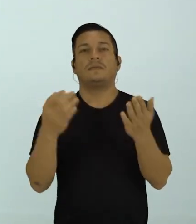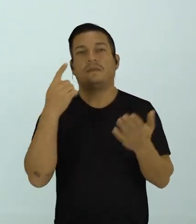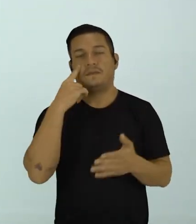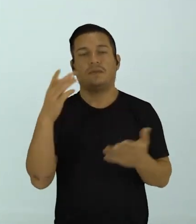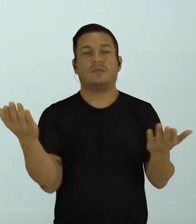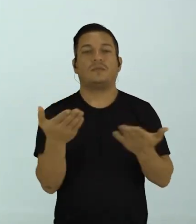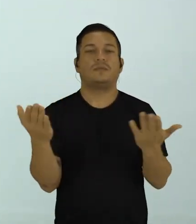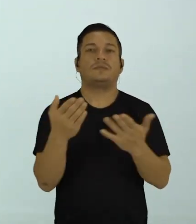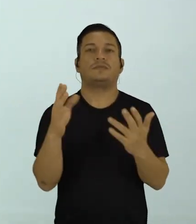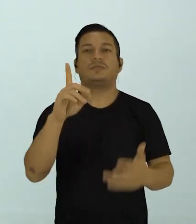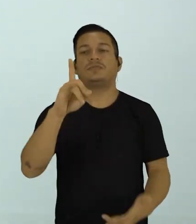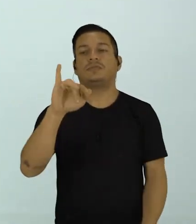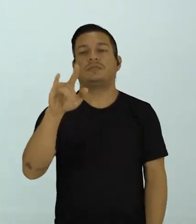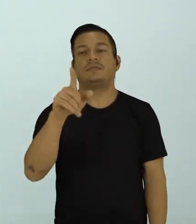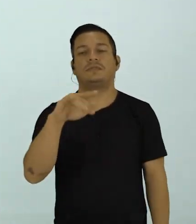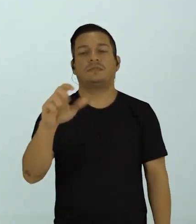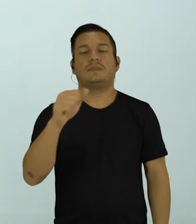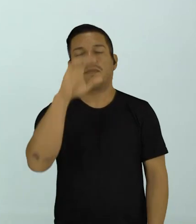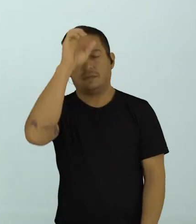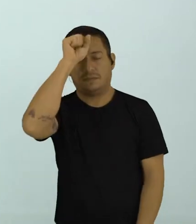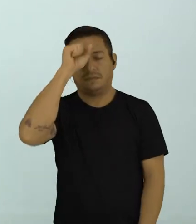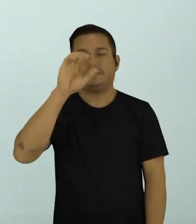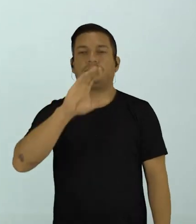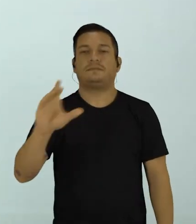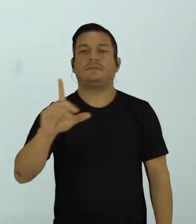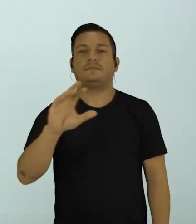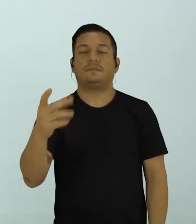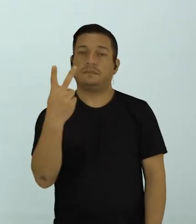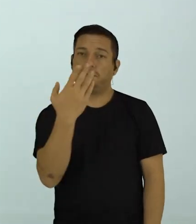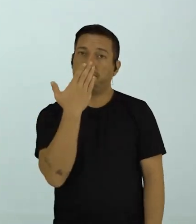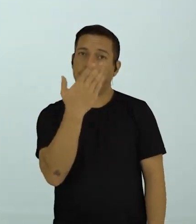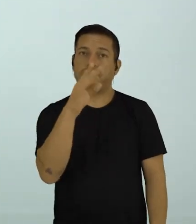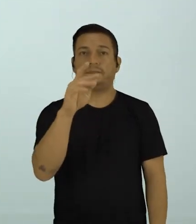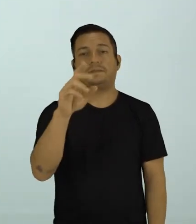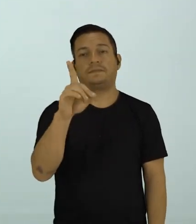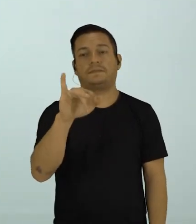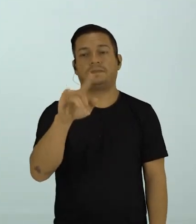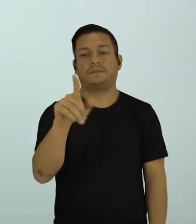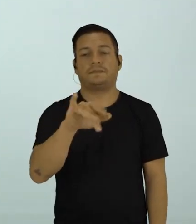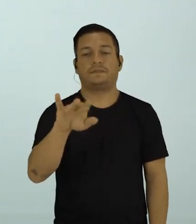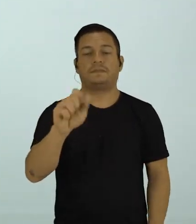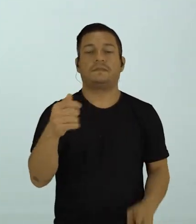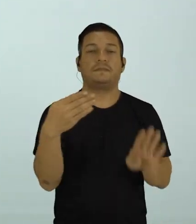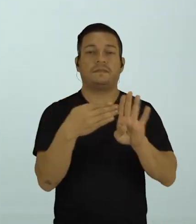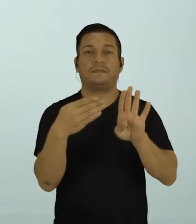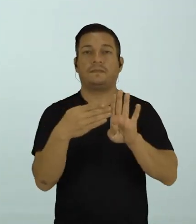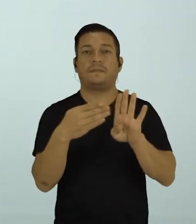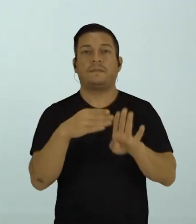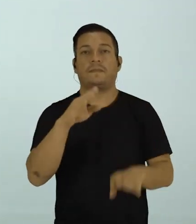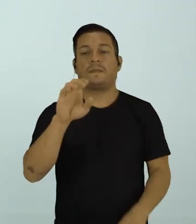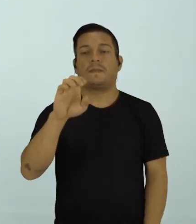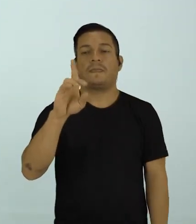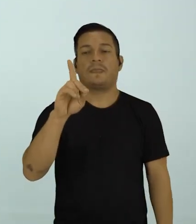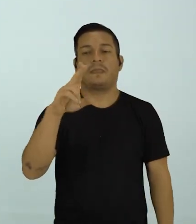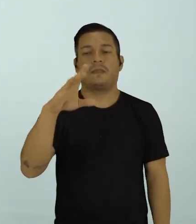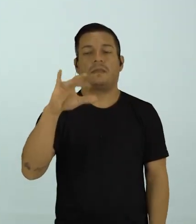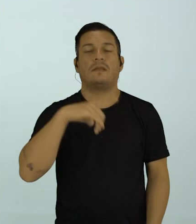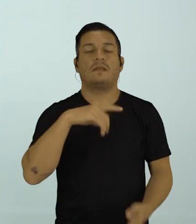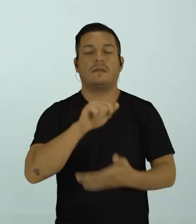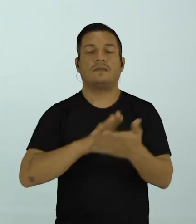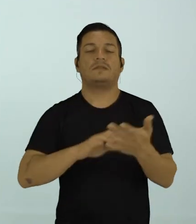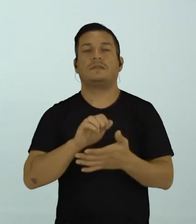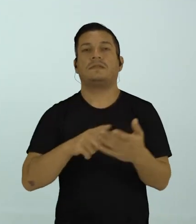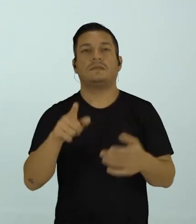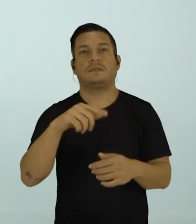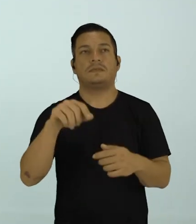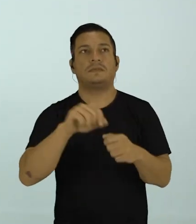dízimas periódicas. A gente aprendeu aí a classificar 2 tipos de dízimas. Então, lá na plataforma vai ter alguns exercícios para vocês sobre